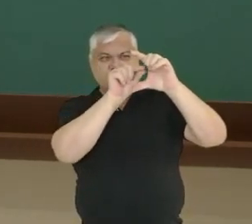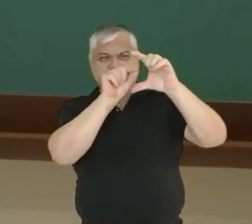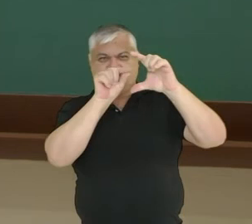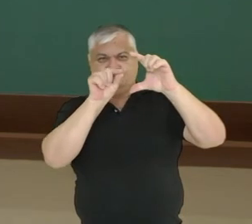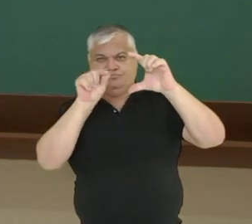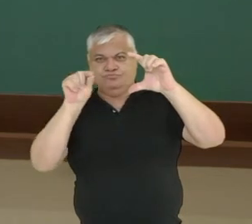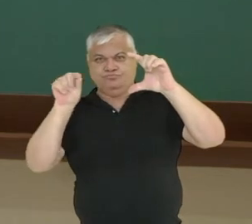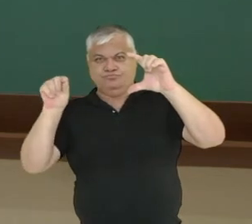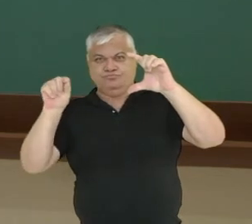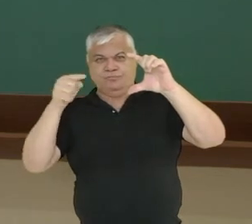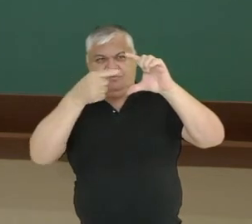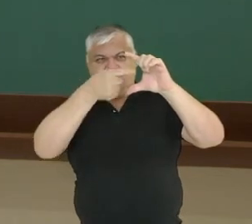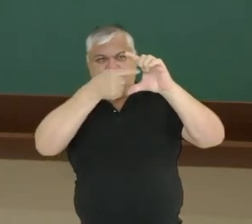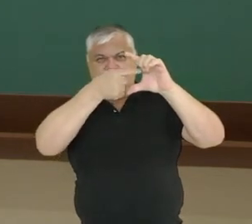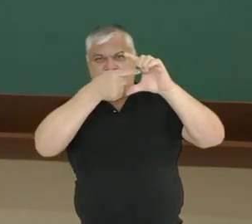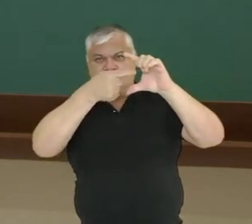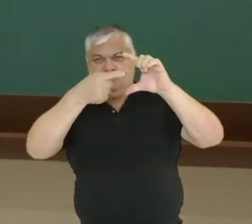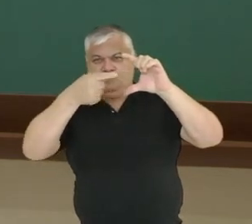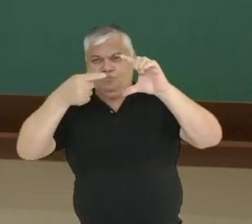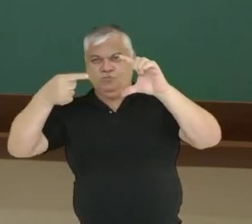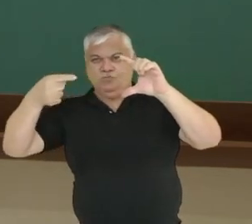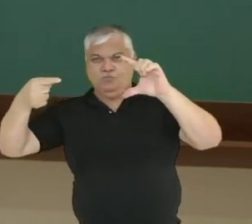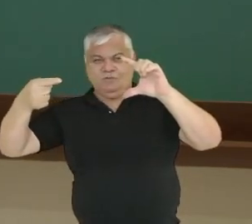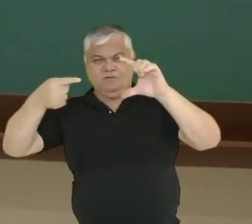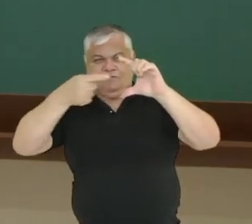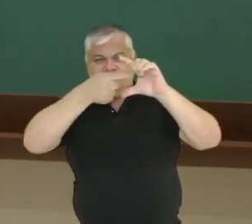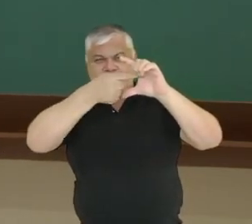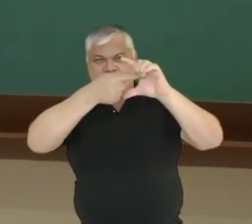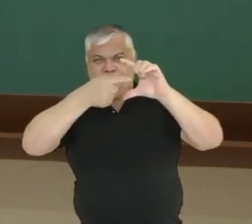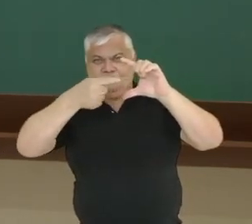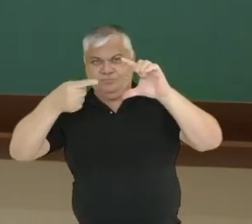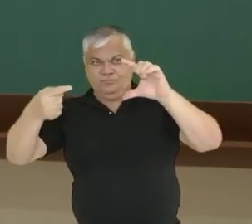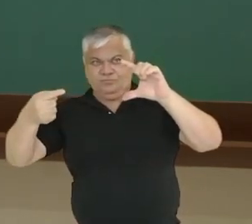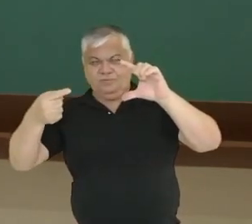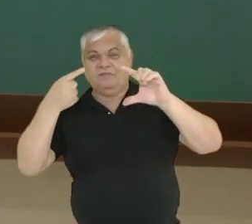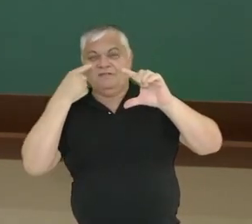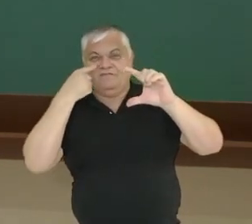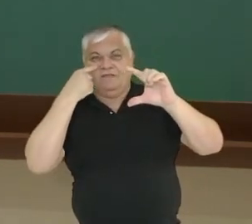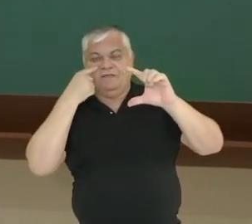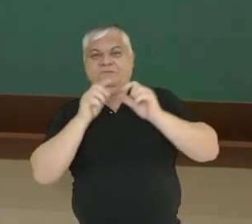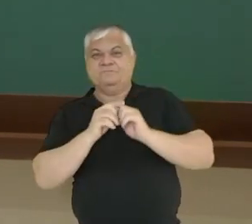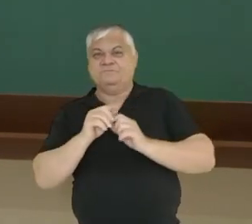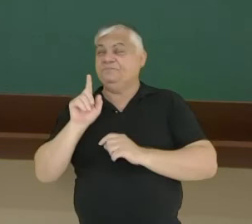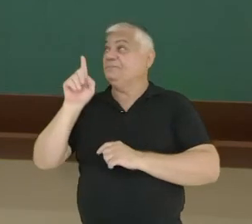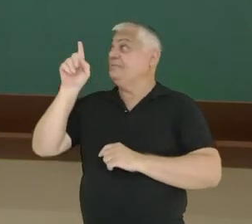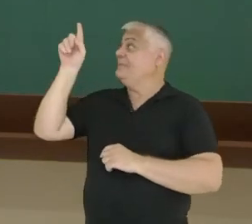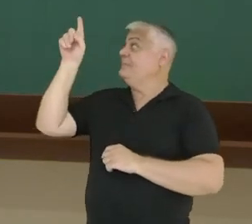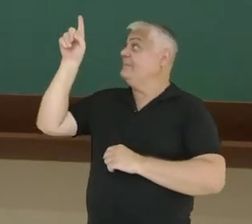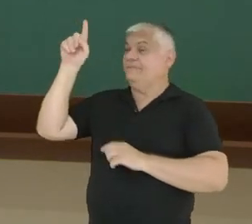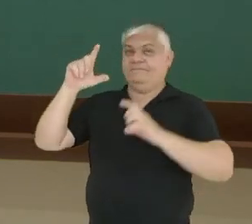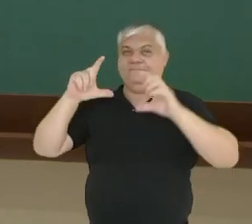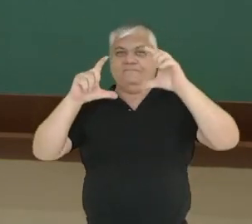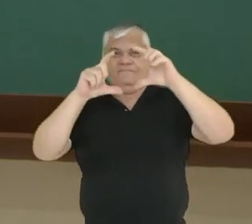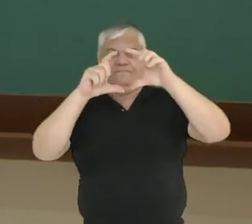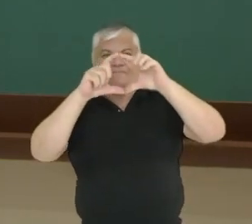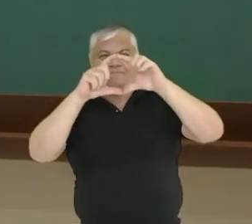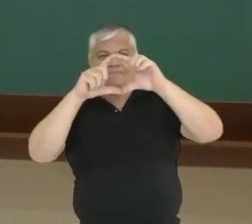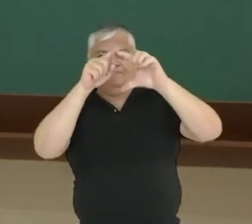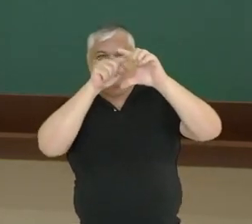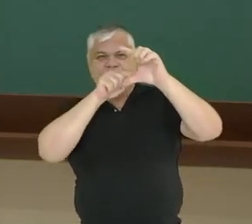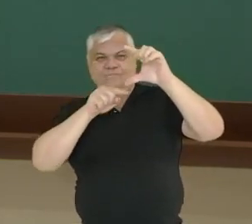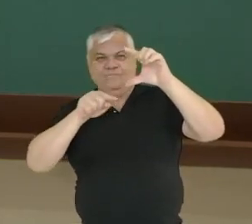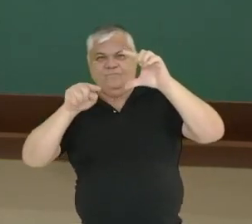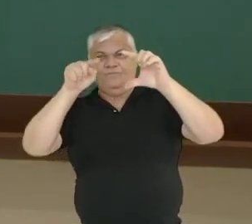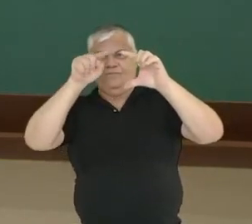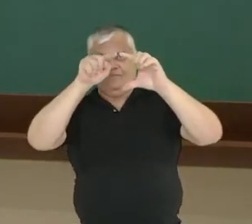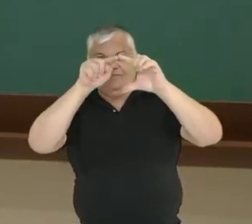Vai passar pelo ponto de origem. Vocês estão vendo então que essa semi-reta, ela vai